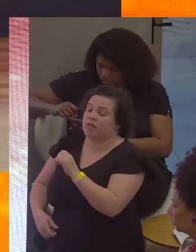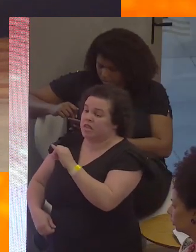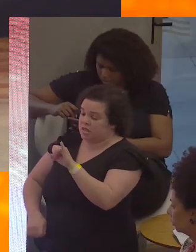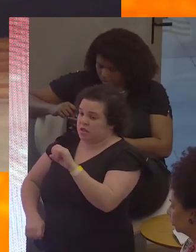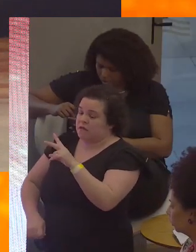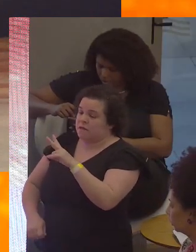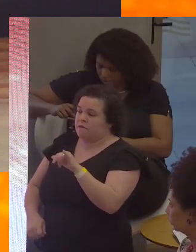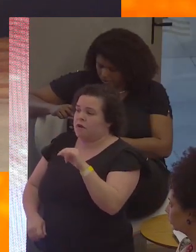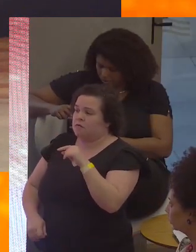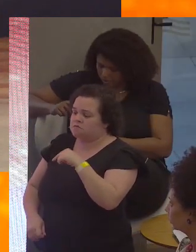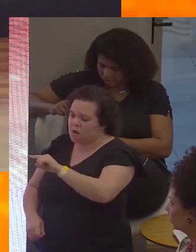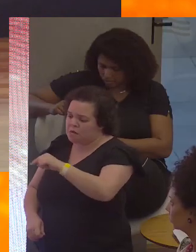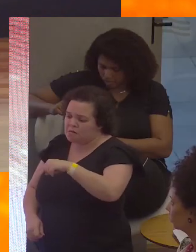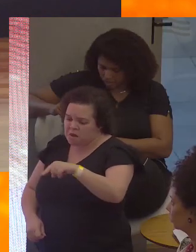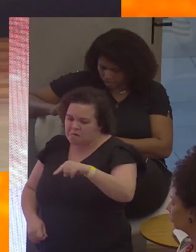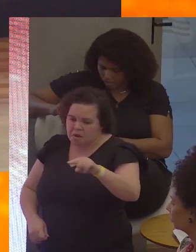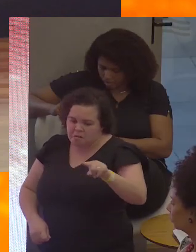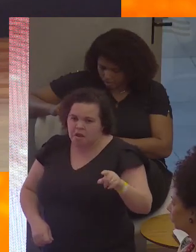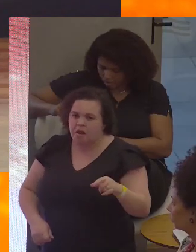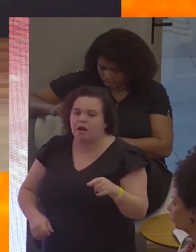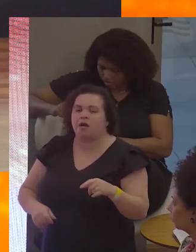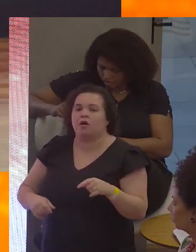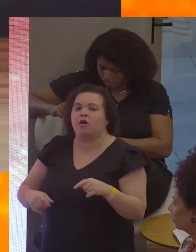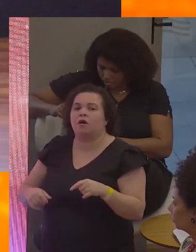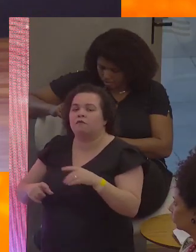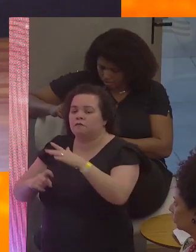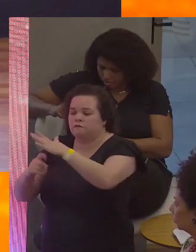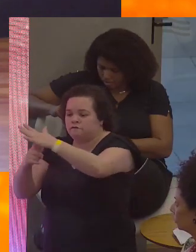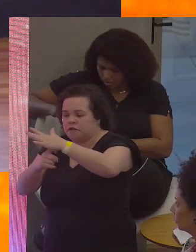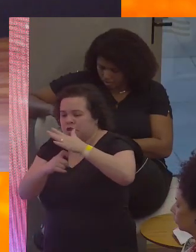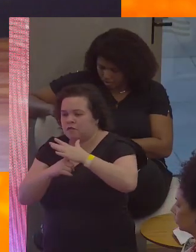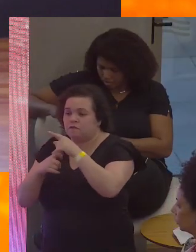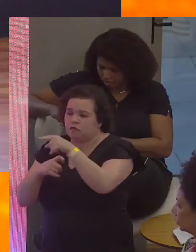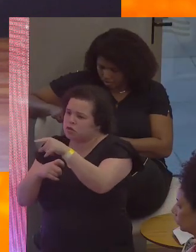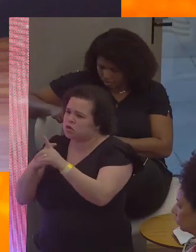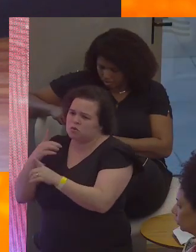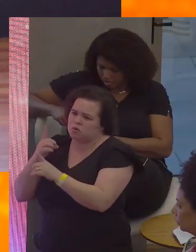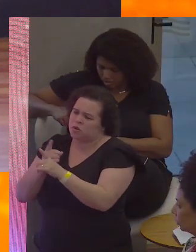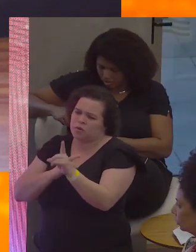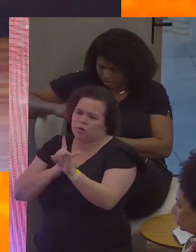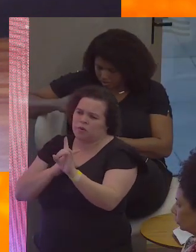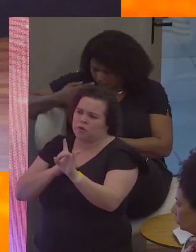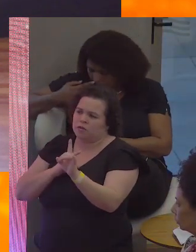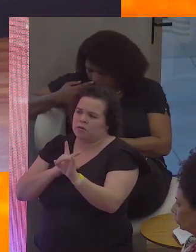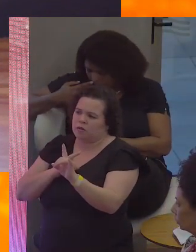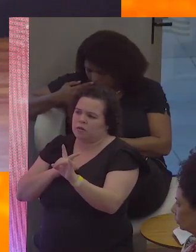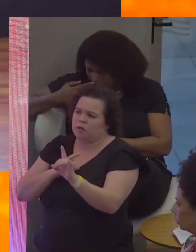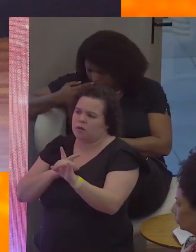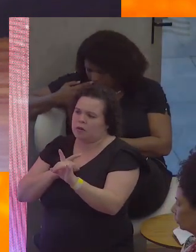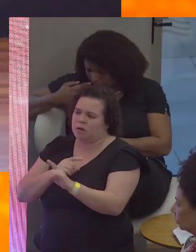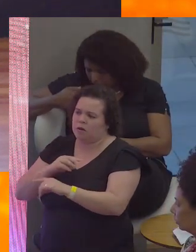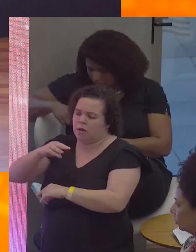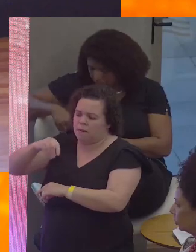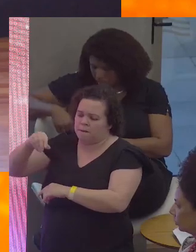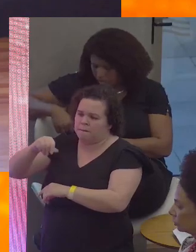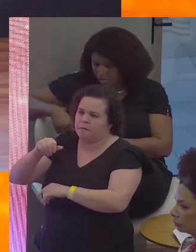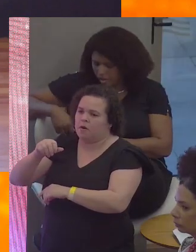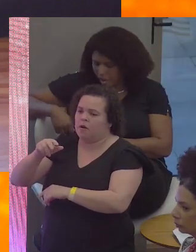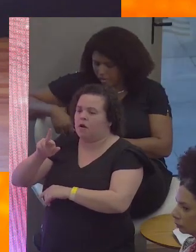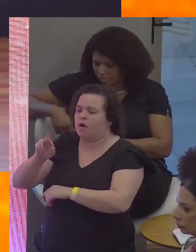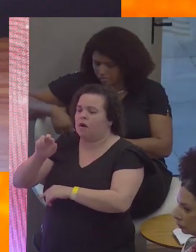nas Vitafoods da vida, em todas as grandes feiras, você não vai encontrar mais poda, raspa do não sei